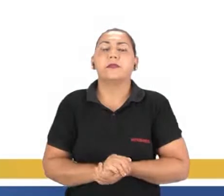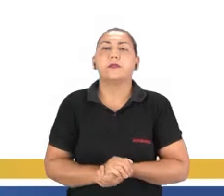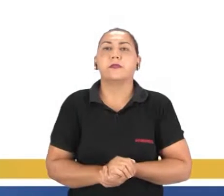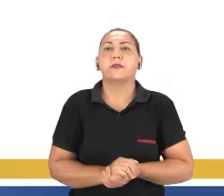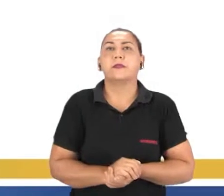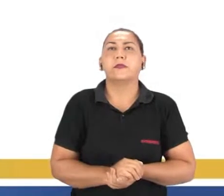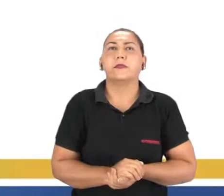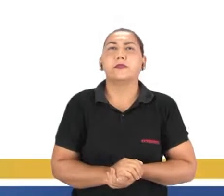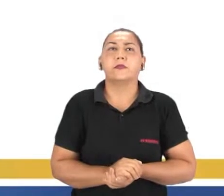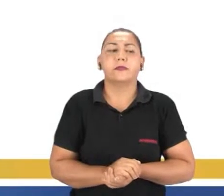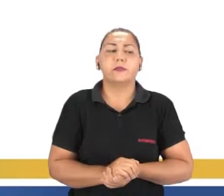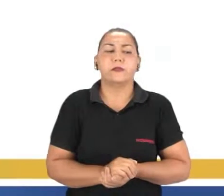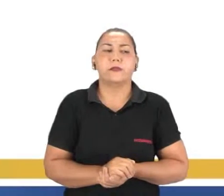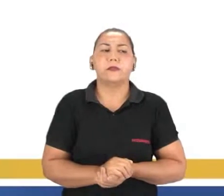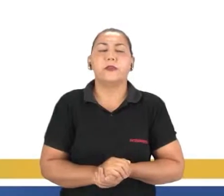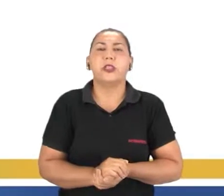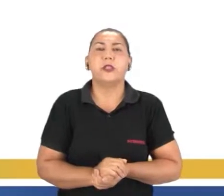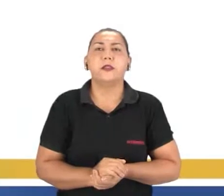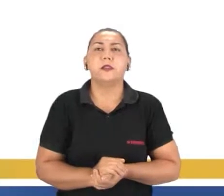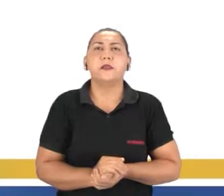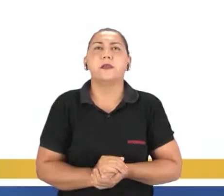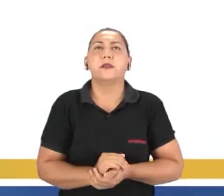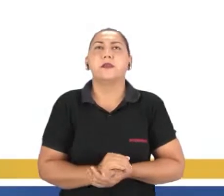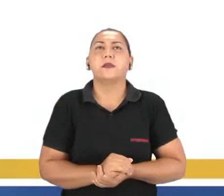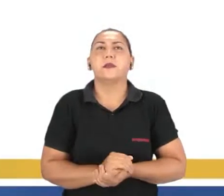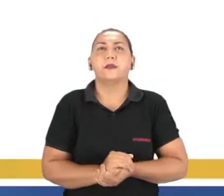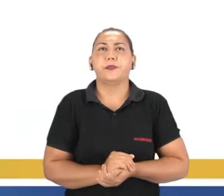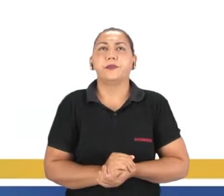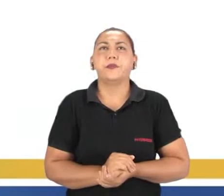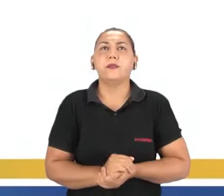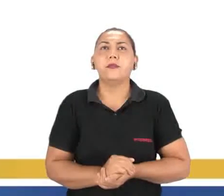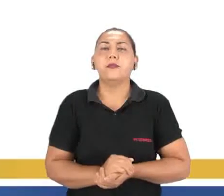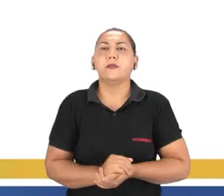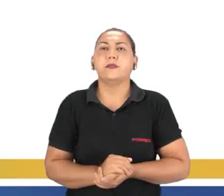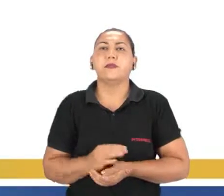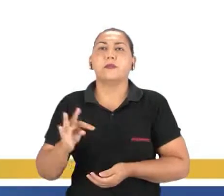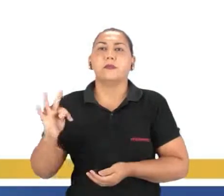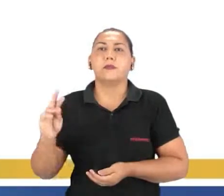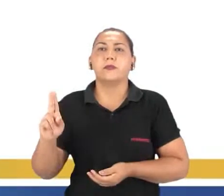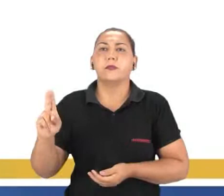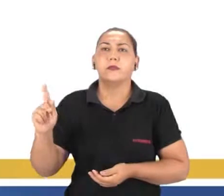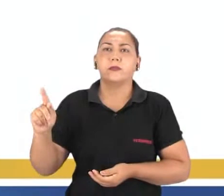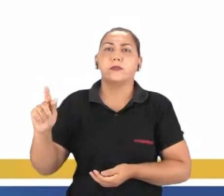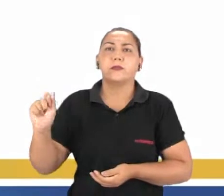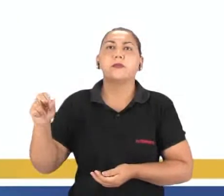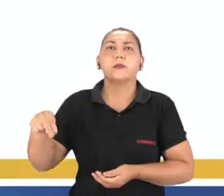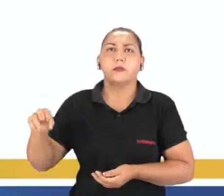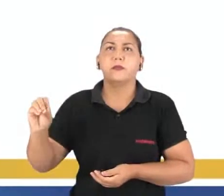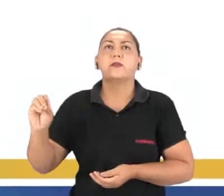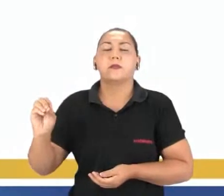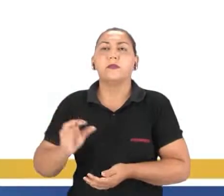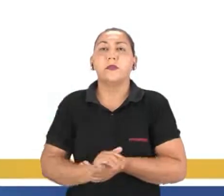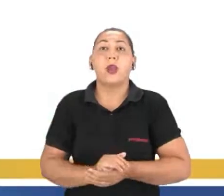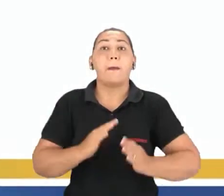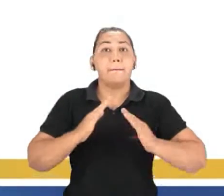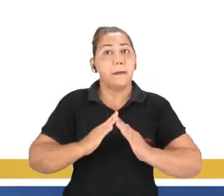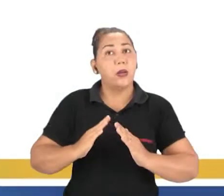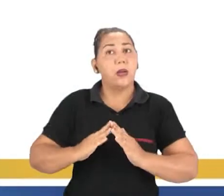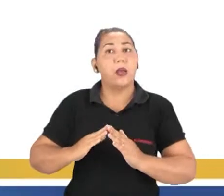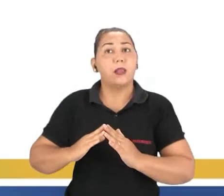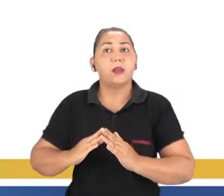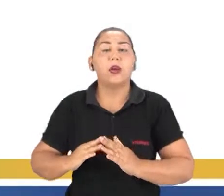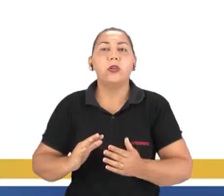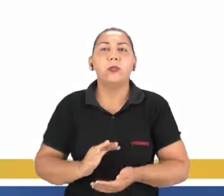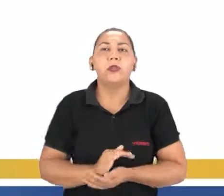dos grandes e pequenos rios, próximos da Colômbia, e são ótimos pescadores e agricultores.